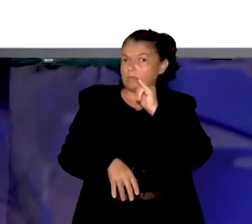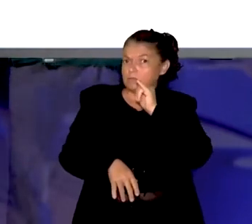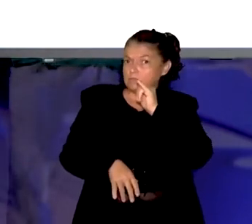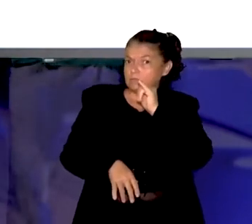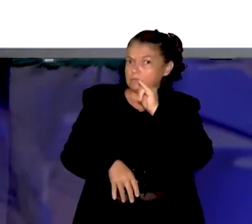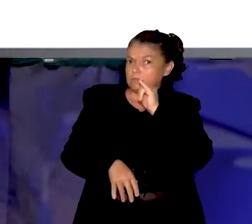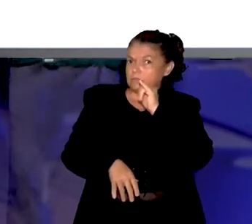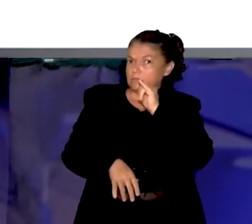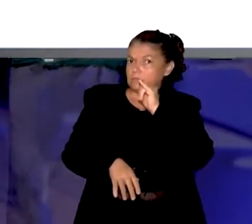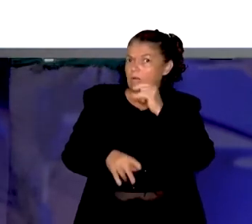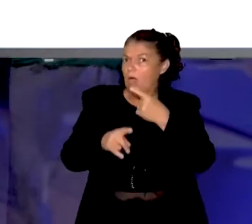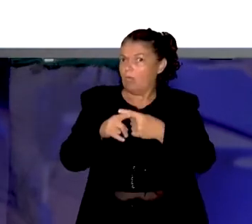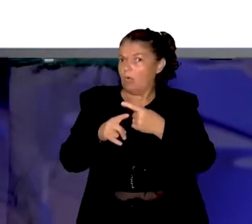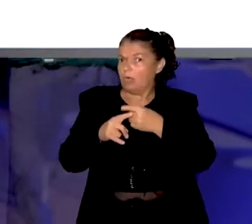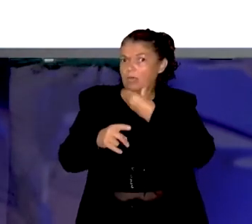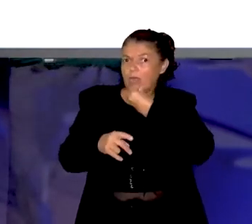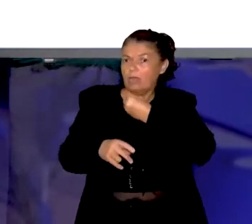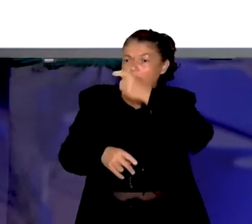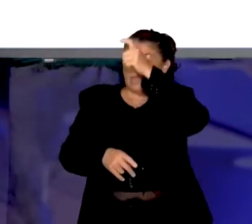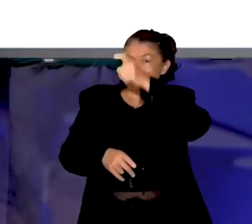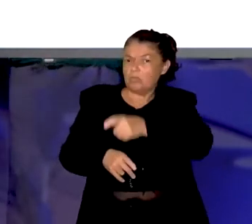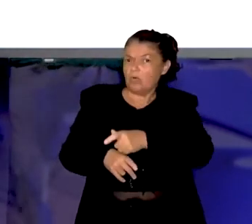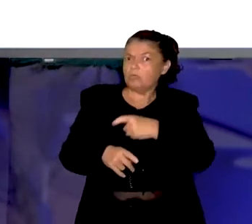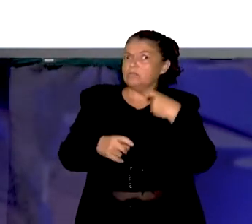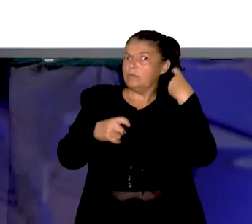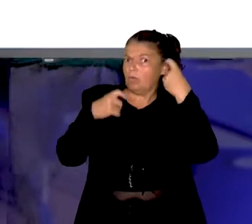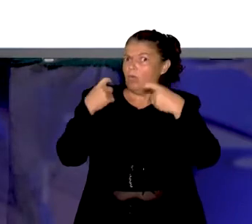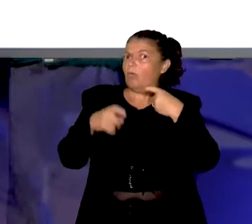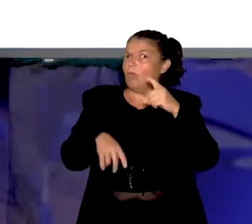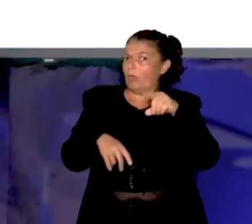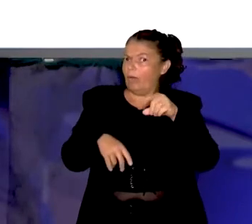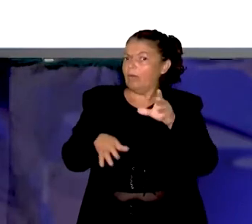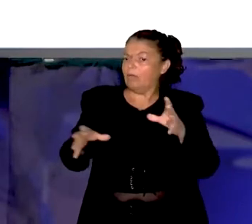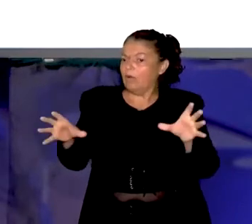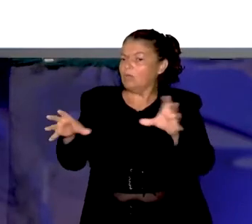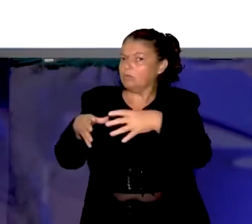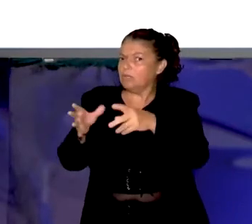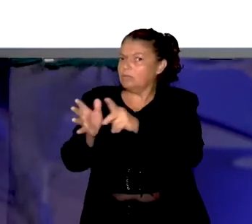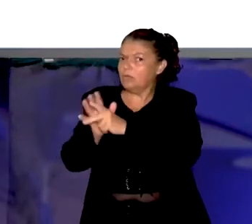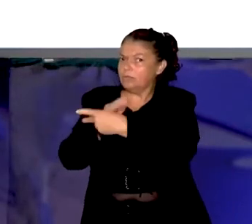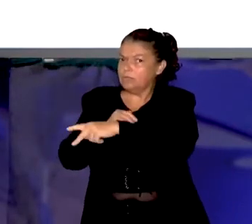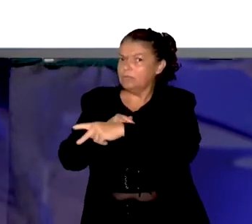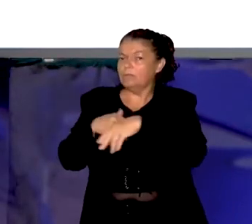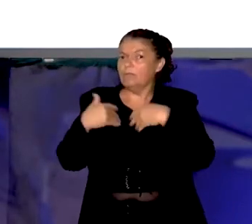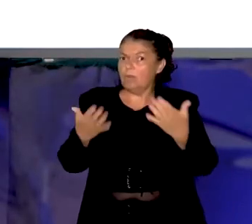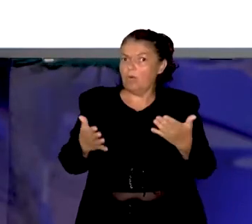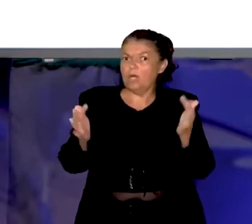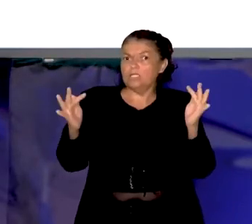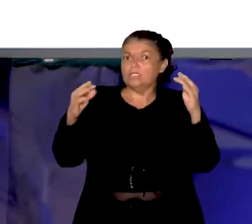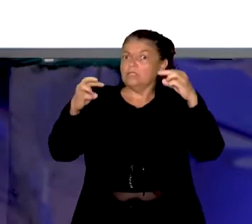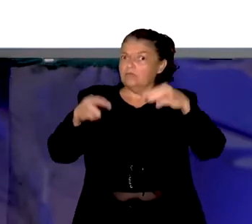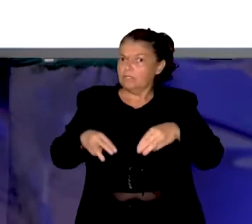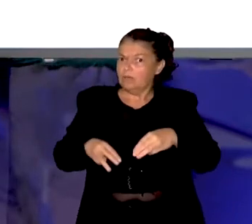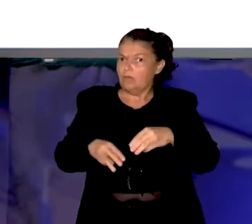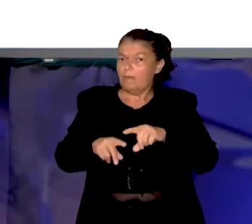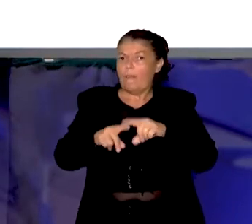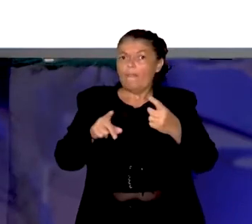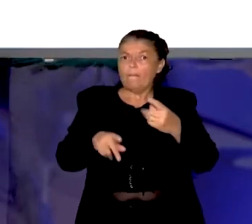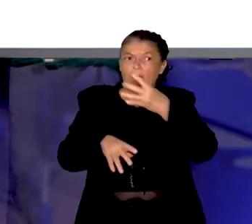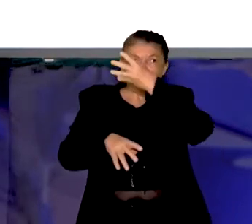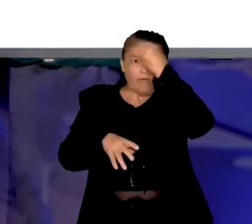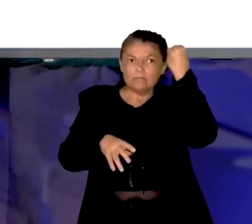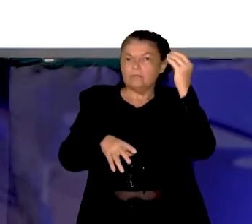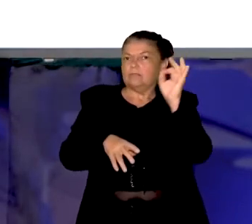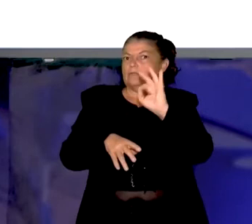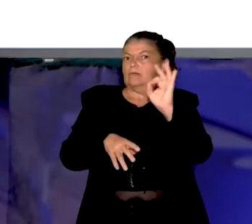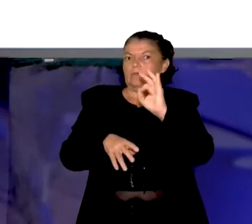comunidade? Olha que interessante. Bom, a nossa conversa está chegando ao final, mas não se esqueça, nos próximos